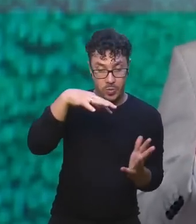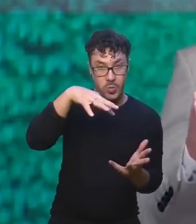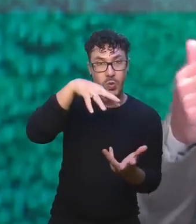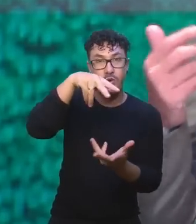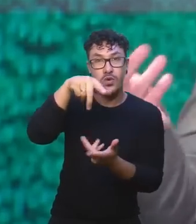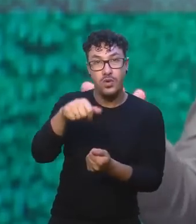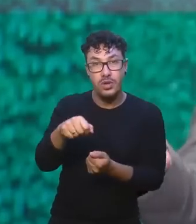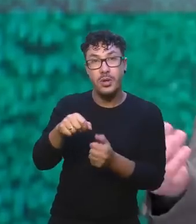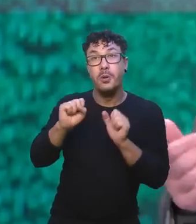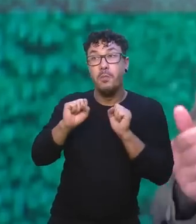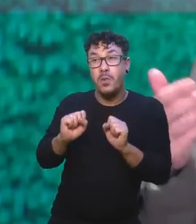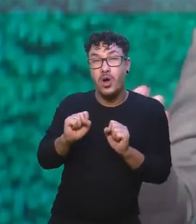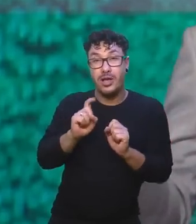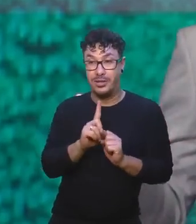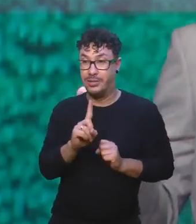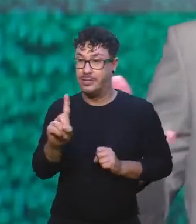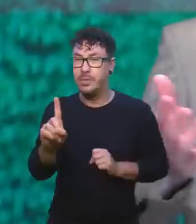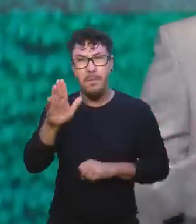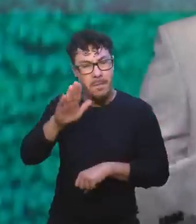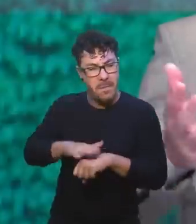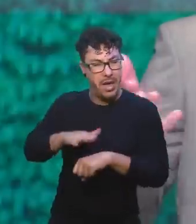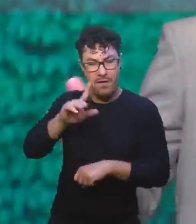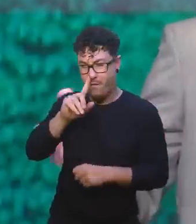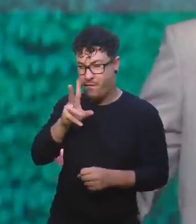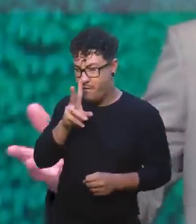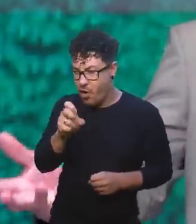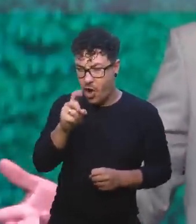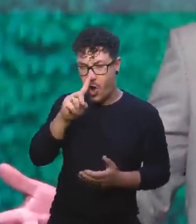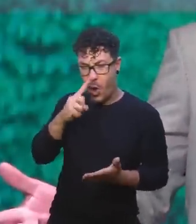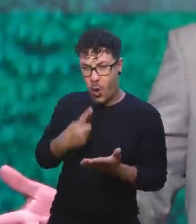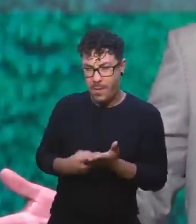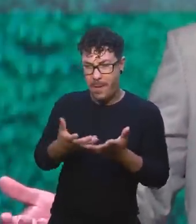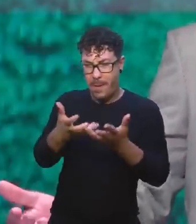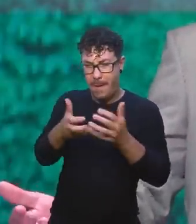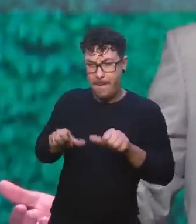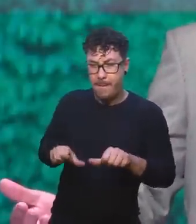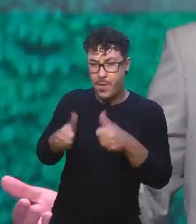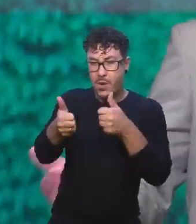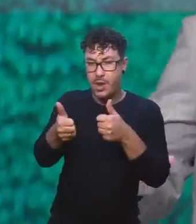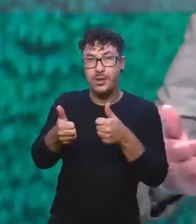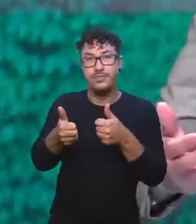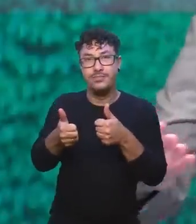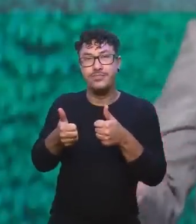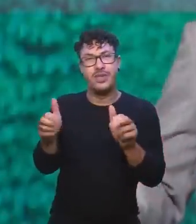de mais idealistas, de mais comprometimento, e queremos melhorar